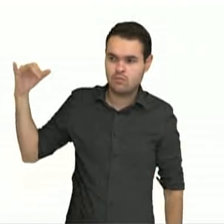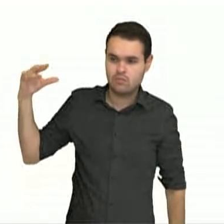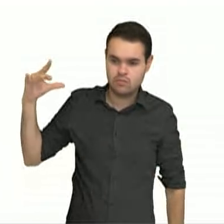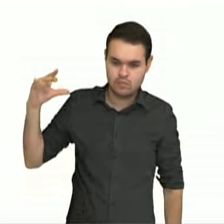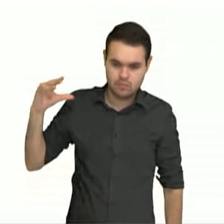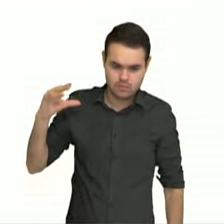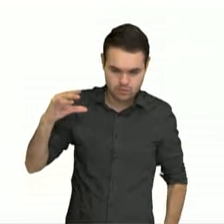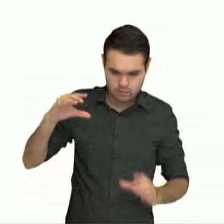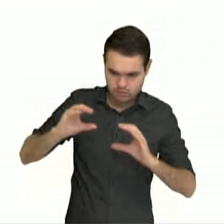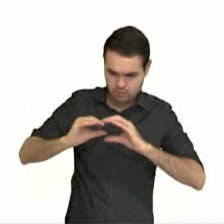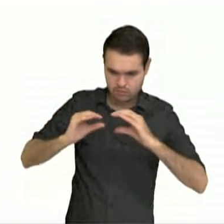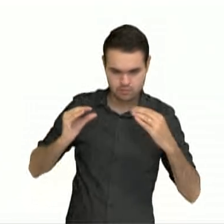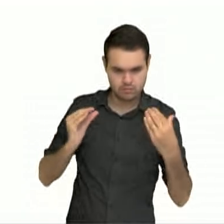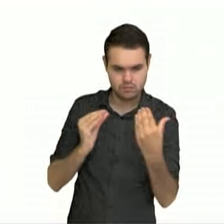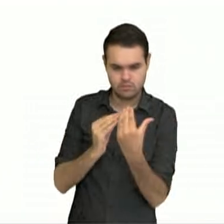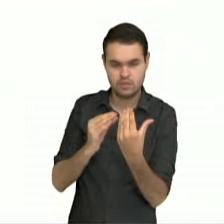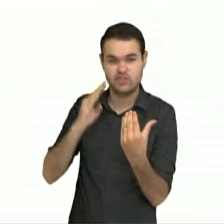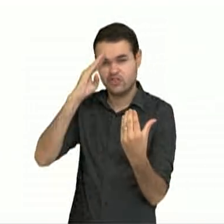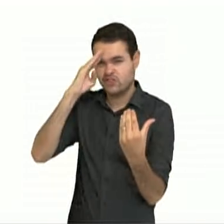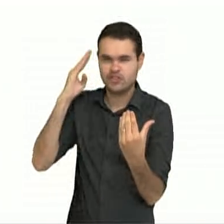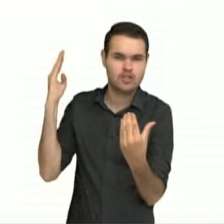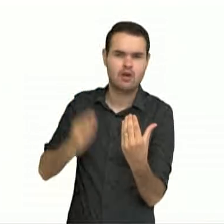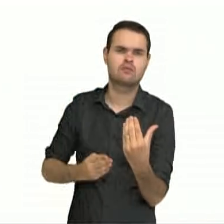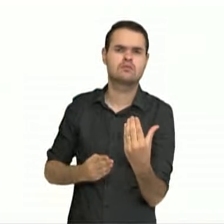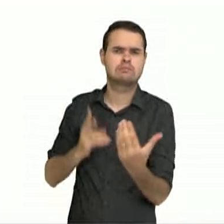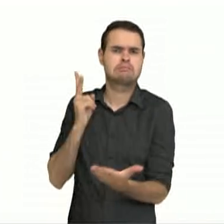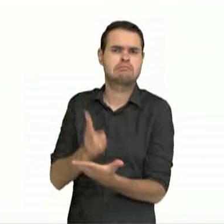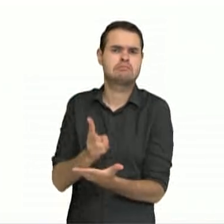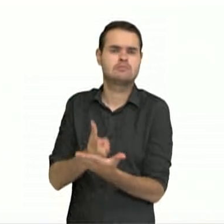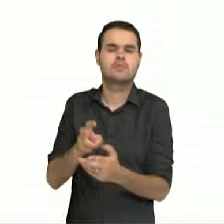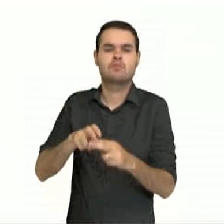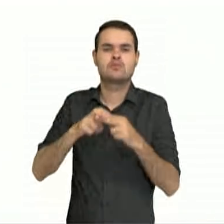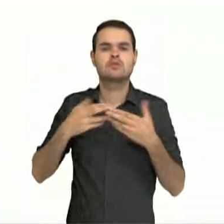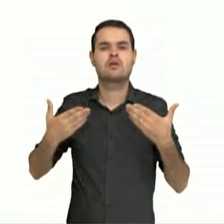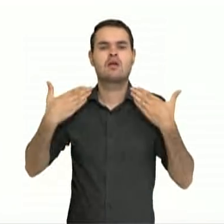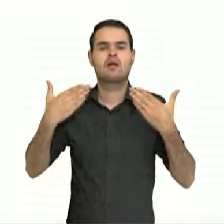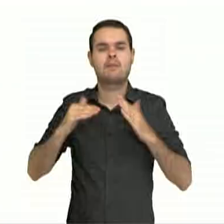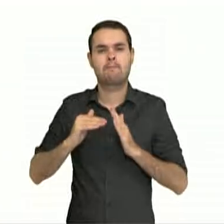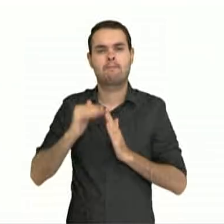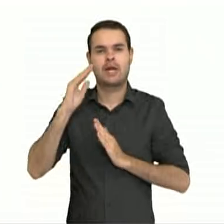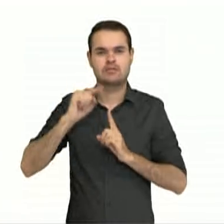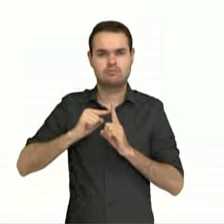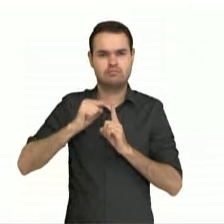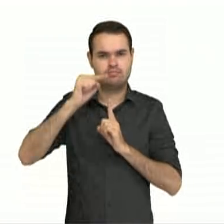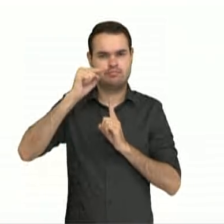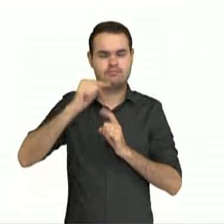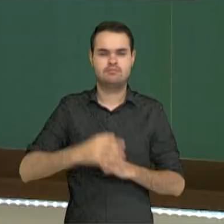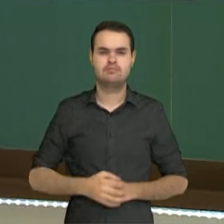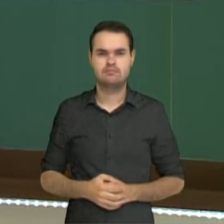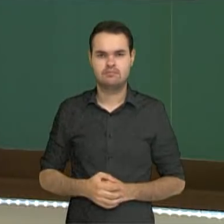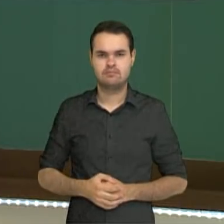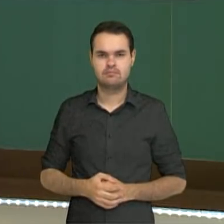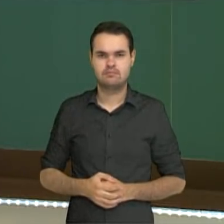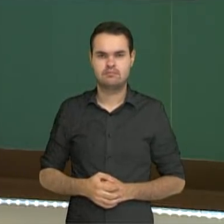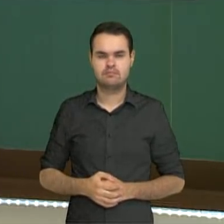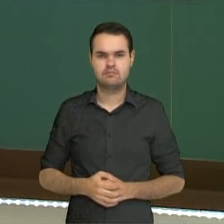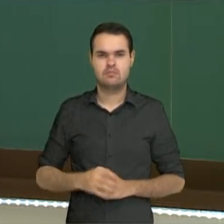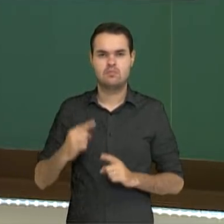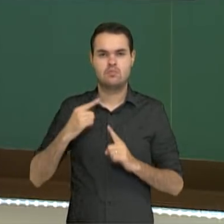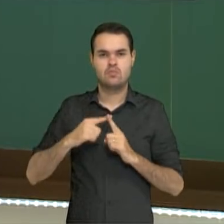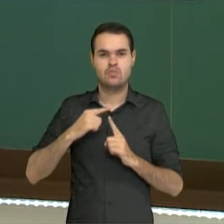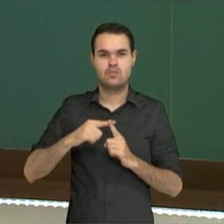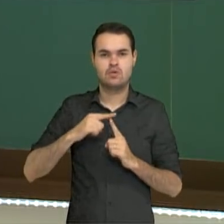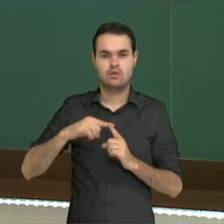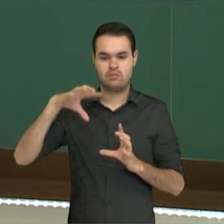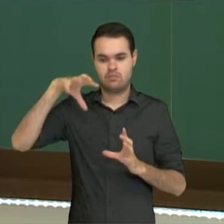chegam nesta porção mais diretamente. Então, é a mais aquecida. Considerando o quê? A posição do eixo da Terra em relação